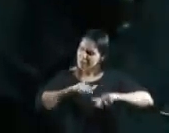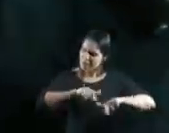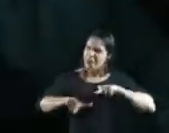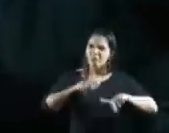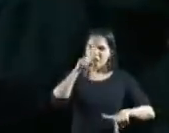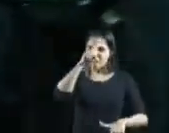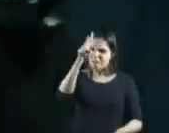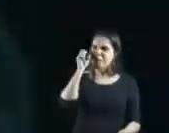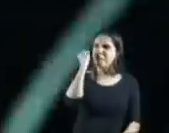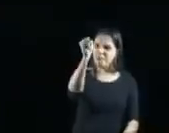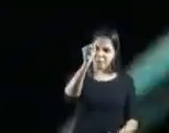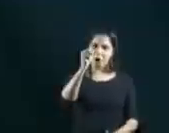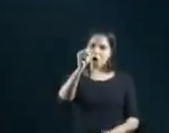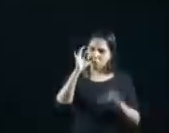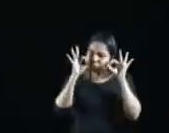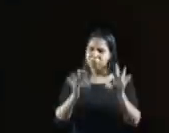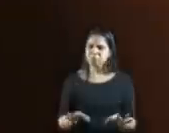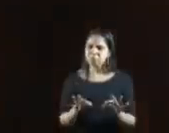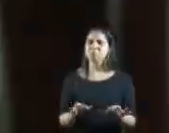trabalhador forte e fecundo,